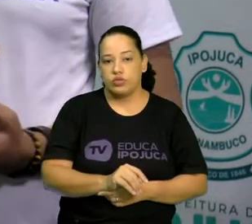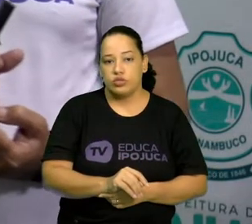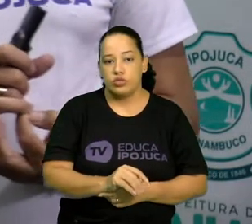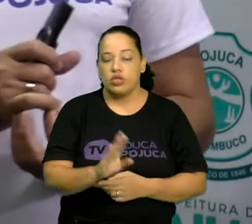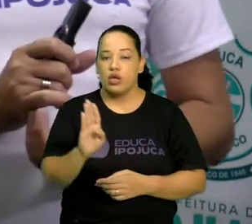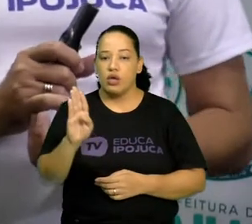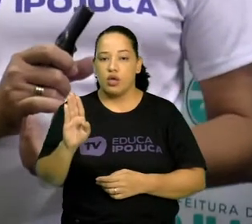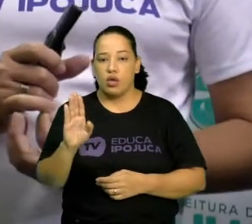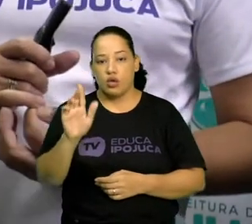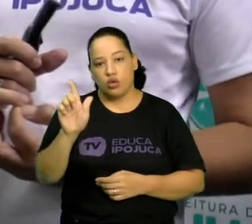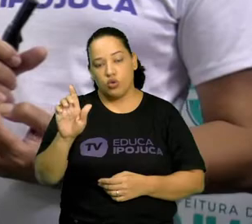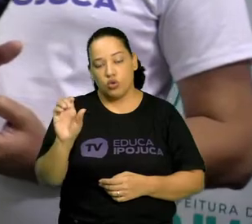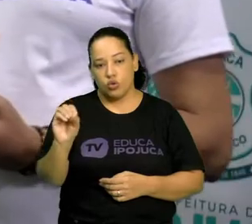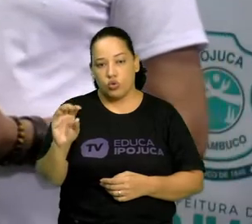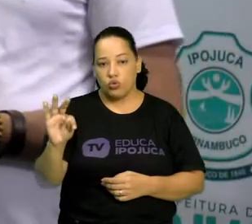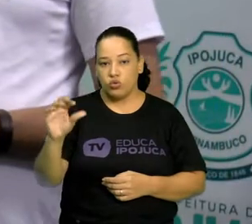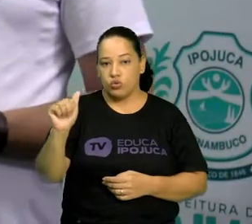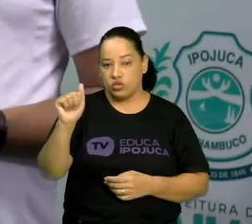do diretor Carlos Saura.